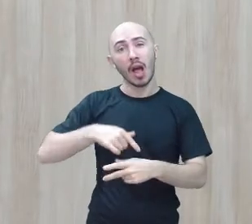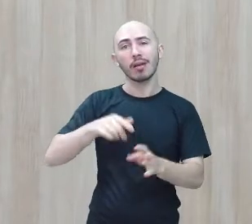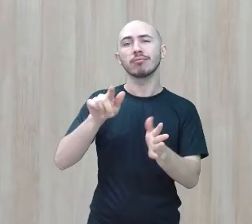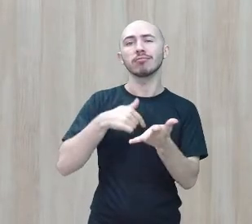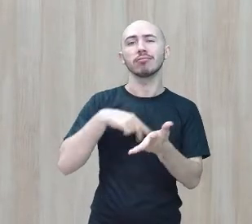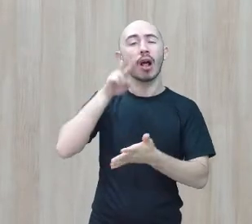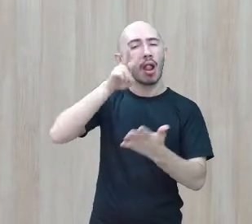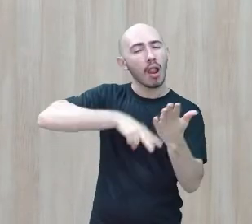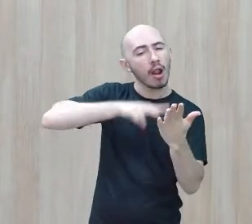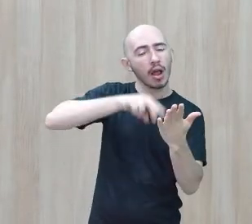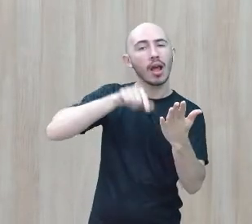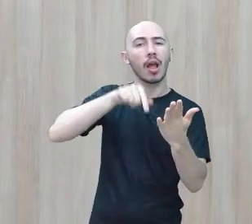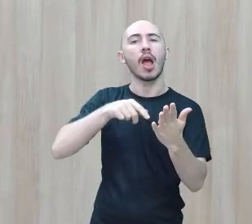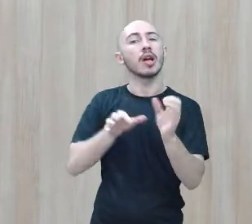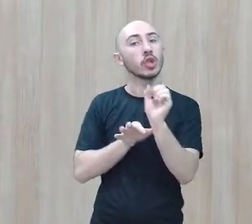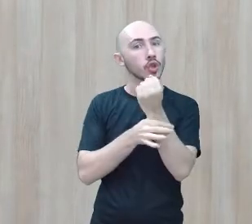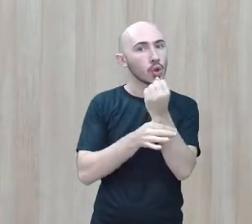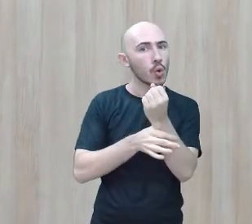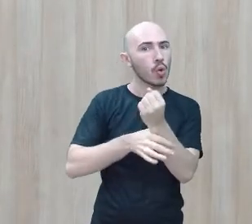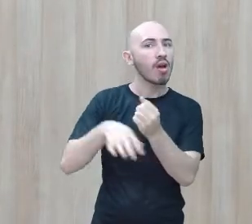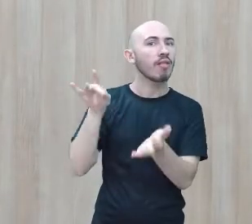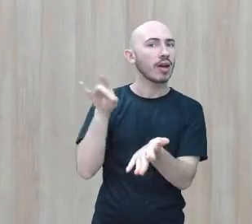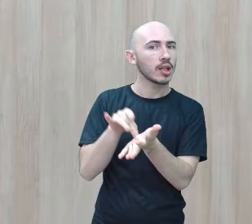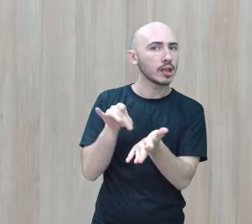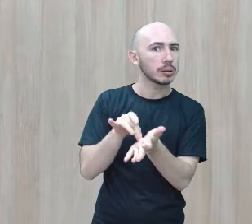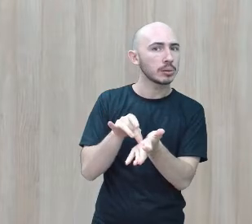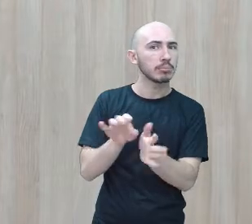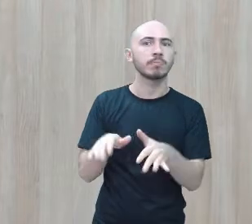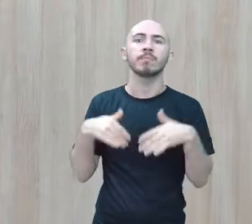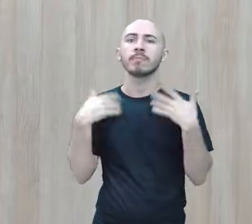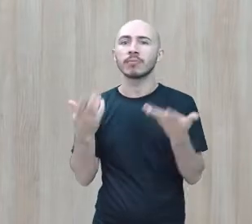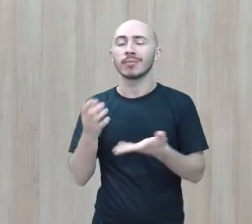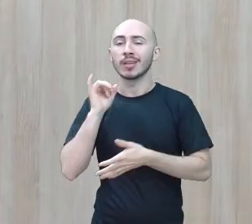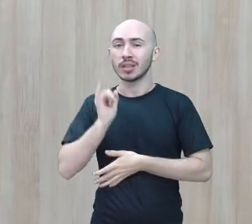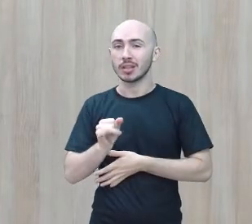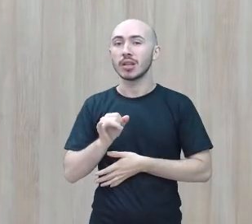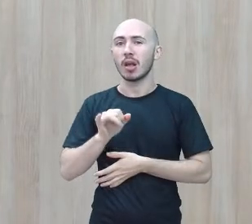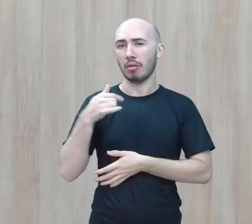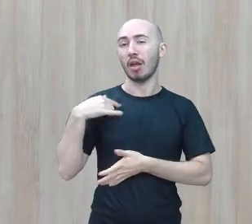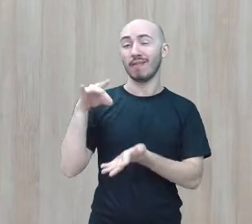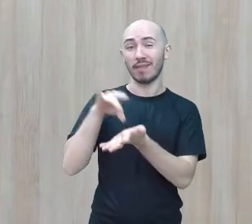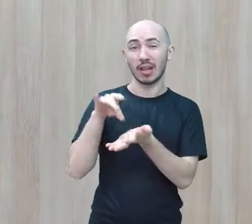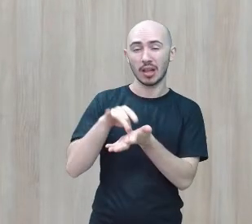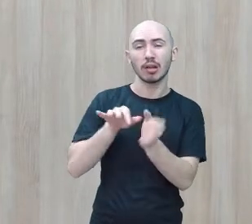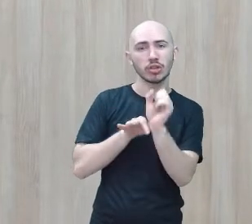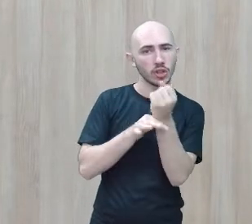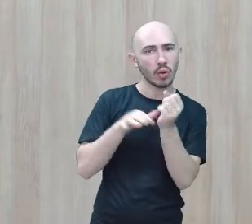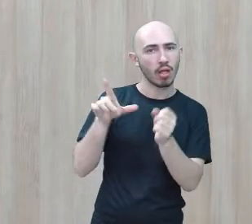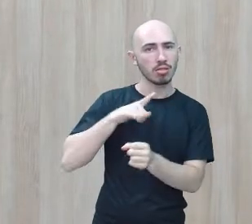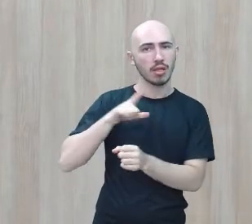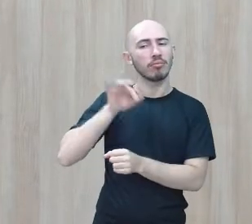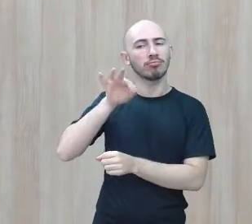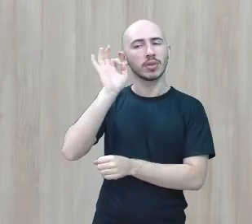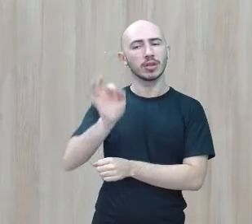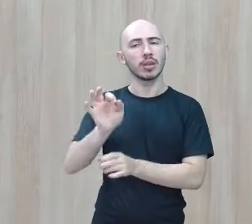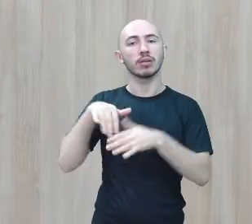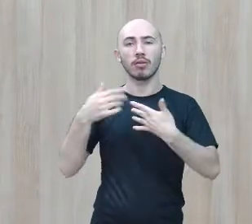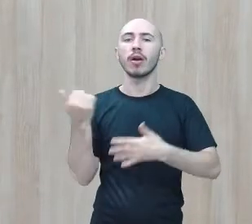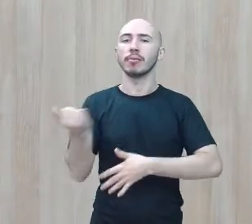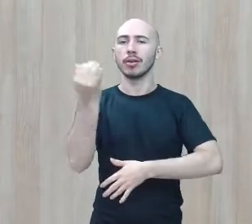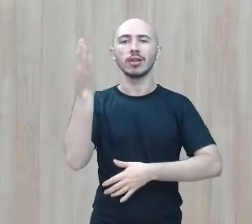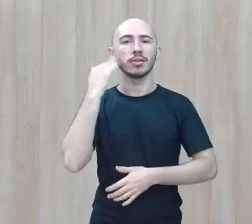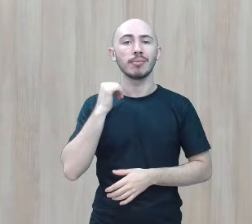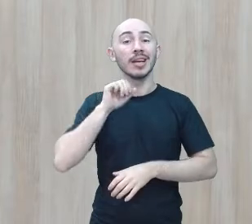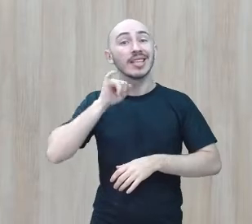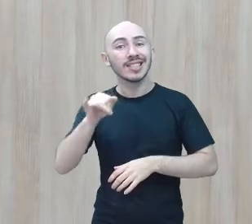realmente um lugar seguro? Será que essa informação vem de uma fonte segura? Então, é muito importante saber. Na